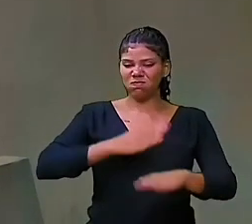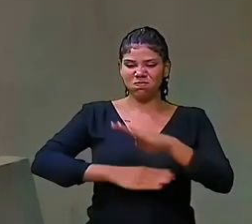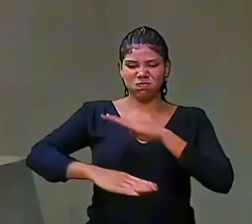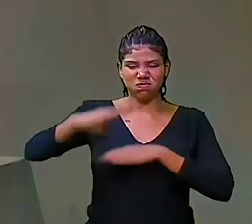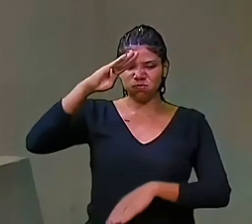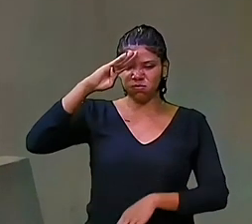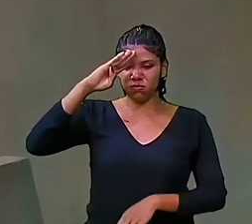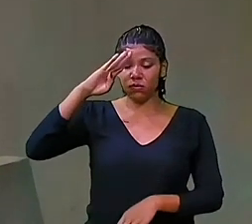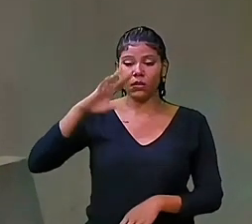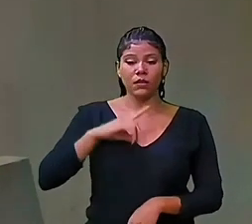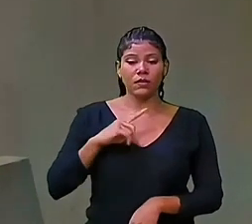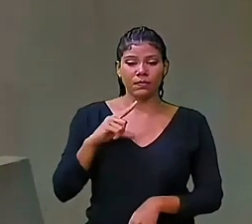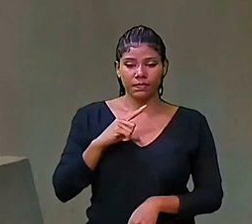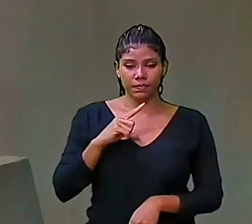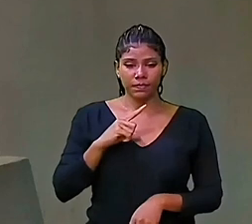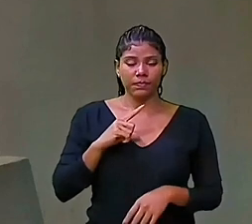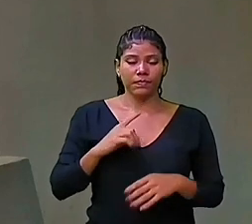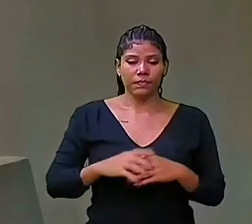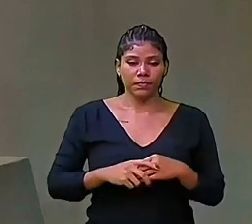absolutamente transtornadas.